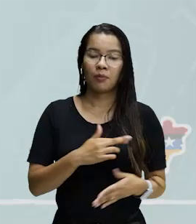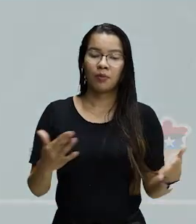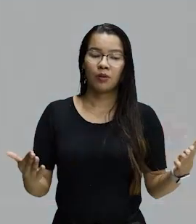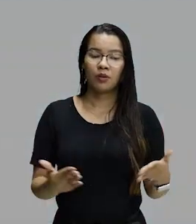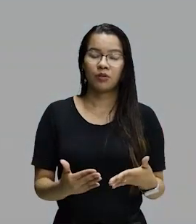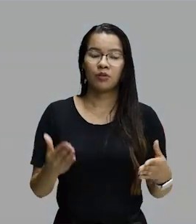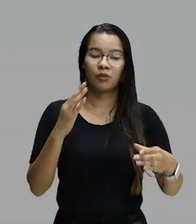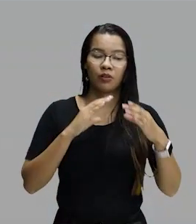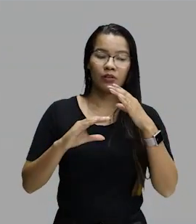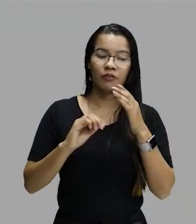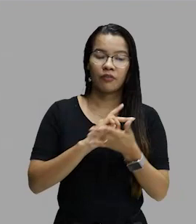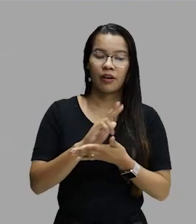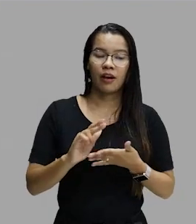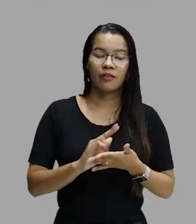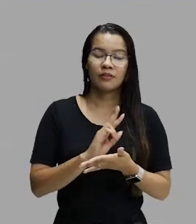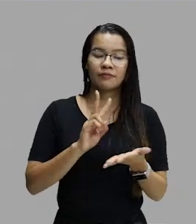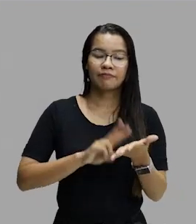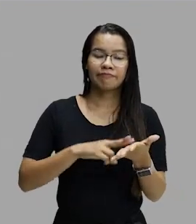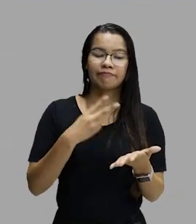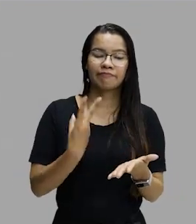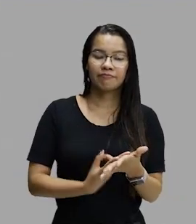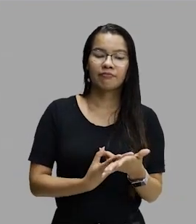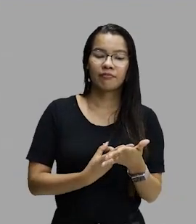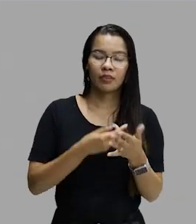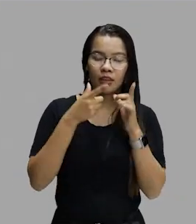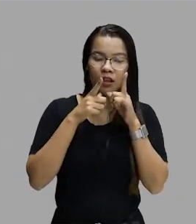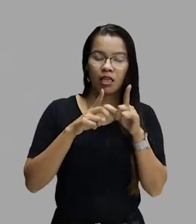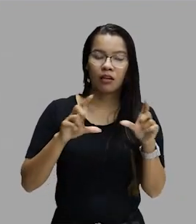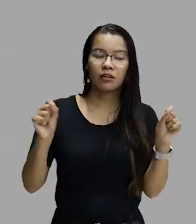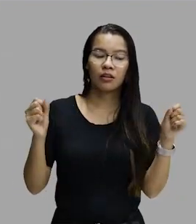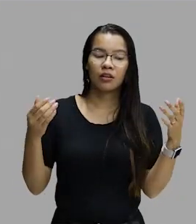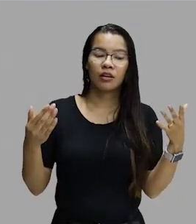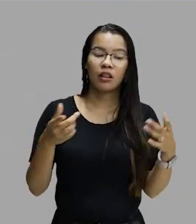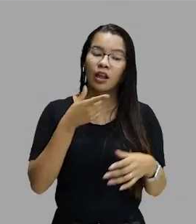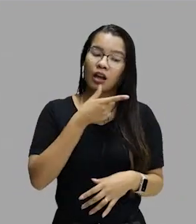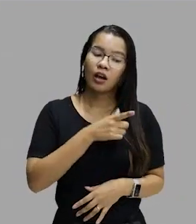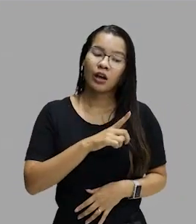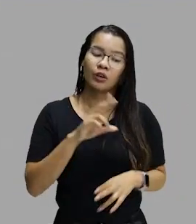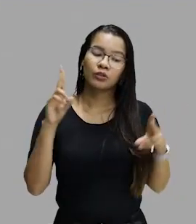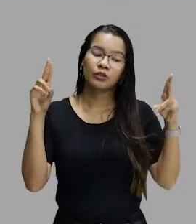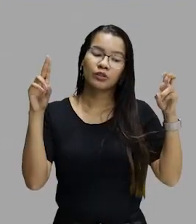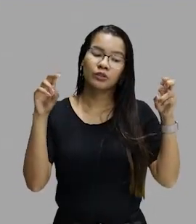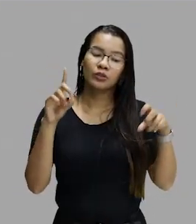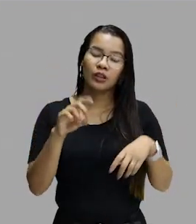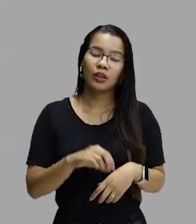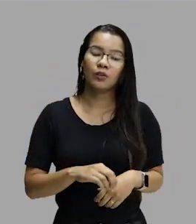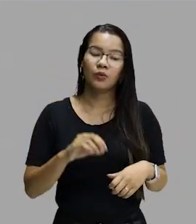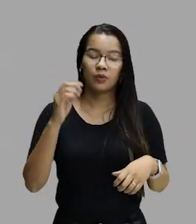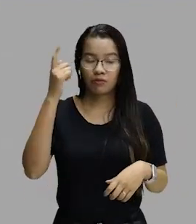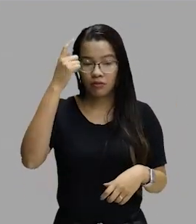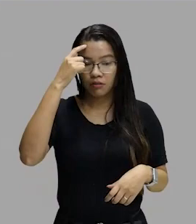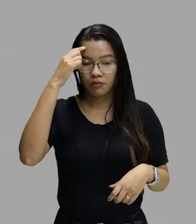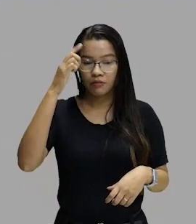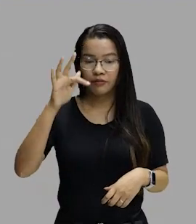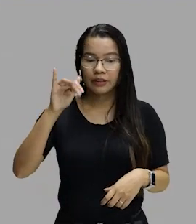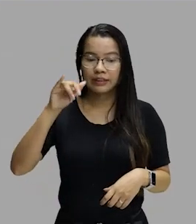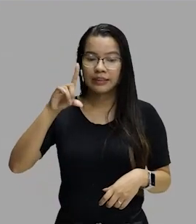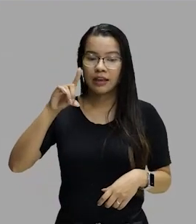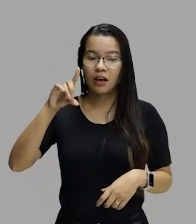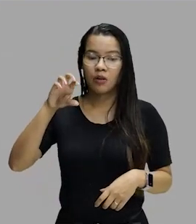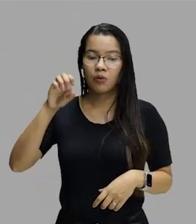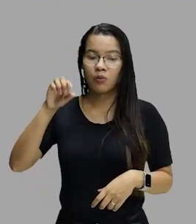pelas inúmeras línguas. O título original é O Engenhoso Fidalgo Dom Quixote de la Mancha.